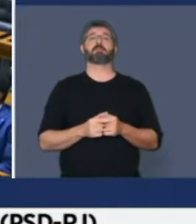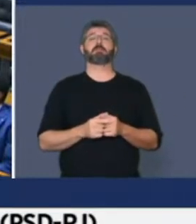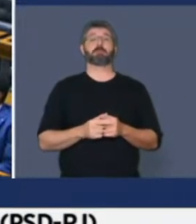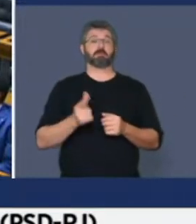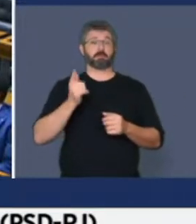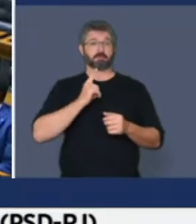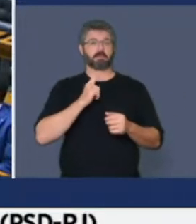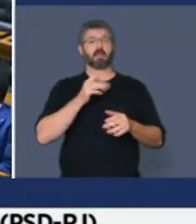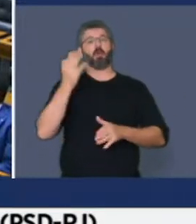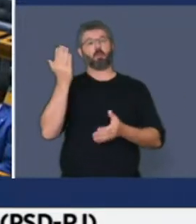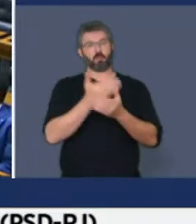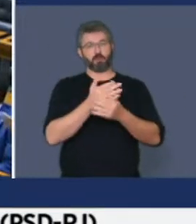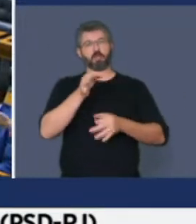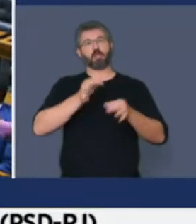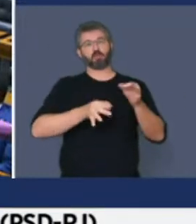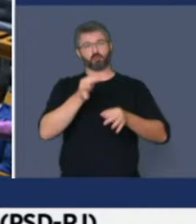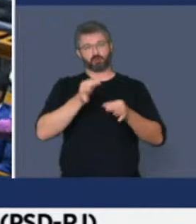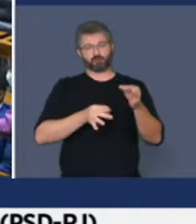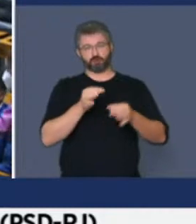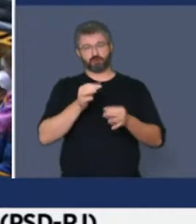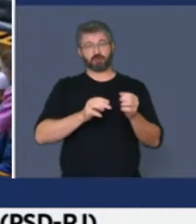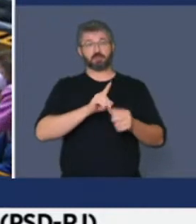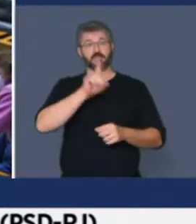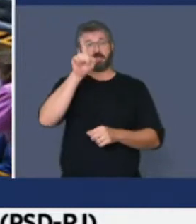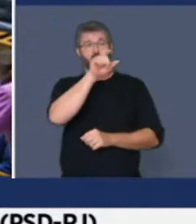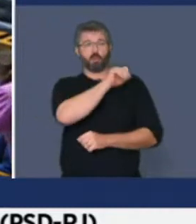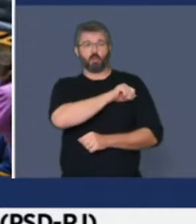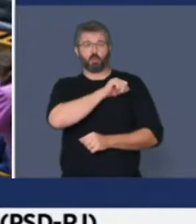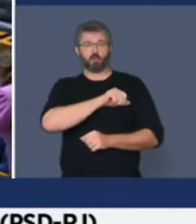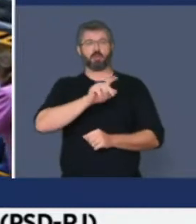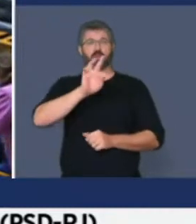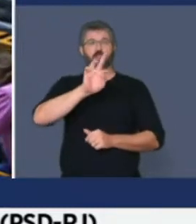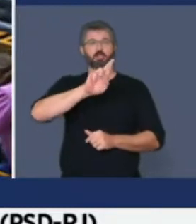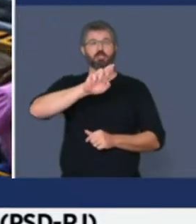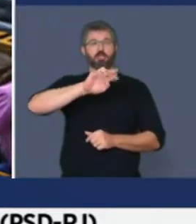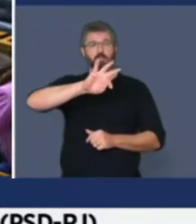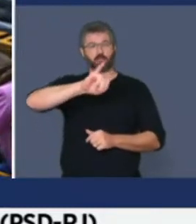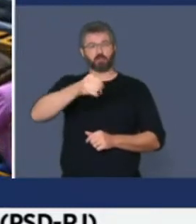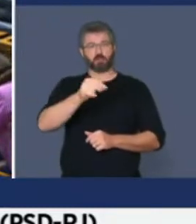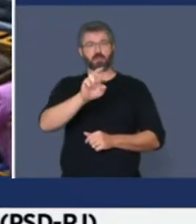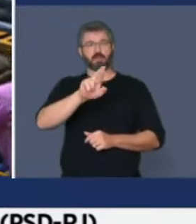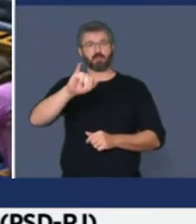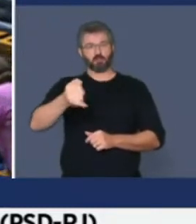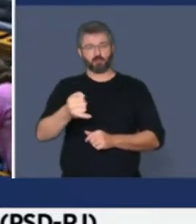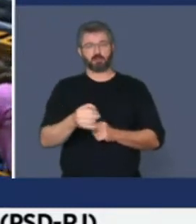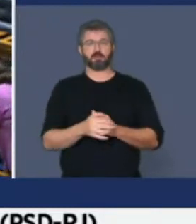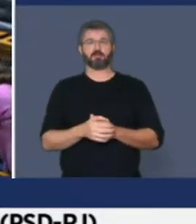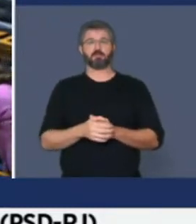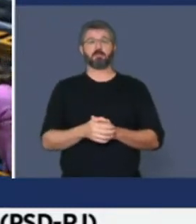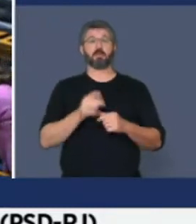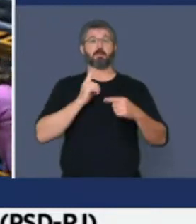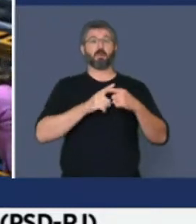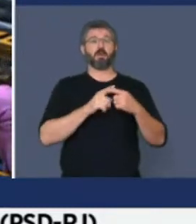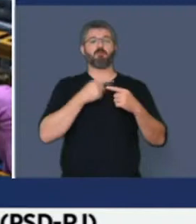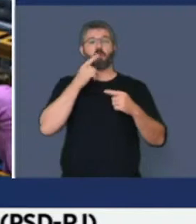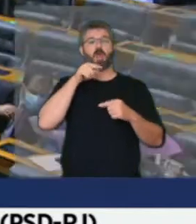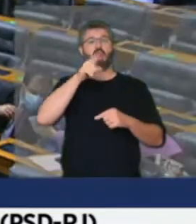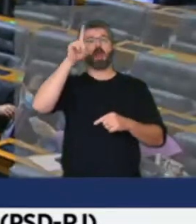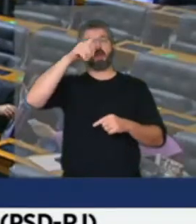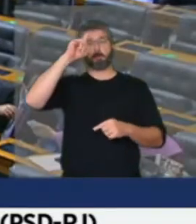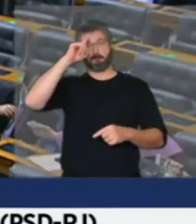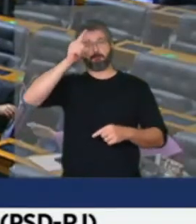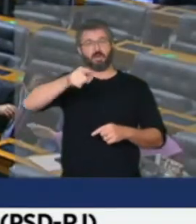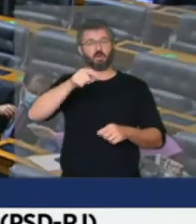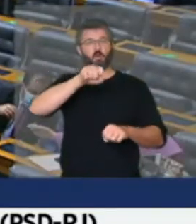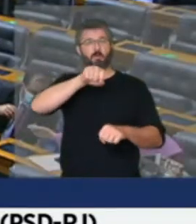justiça, no Tribunal de Justiça do Rio de Janeiro, pela acusação de ter sido a mandante do assassinato do